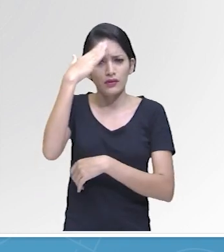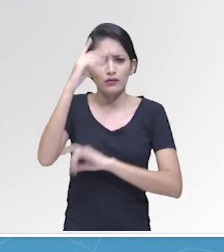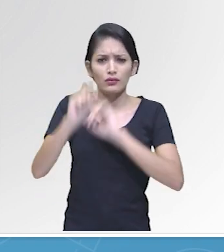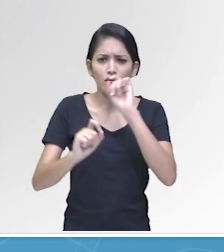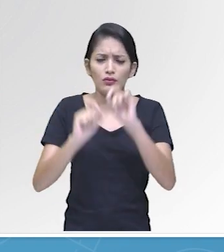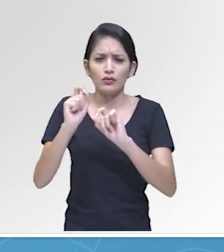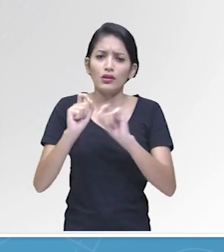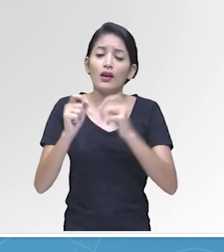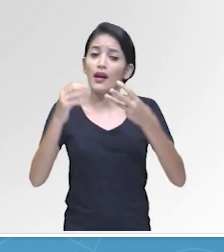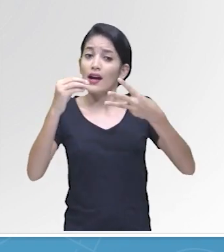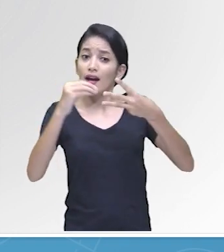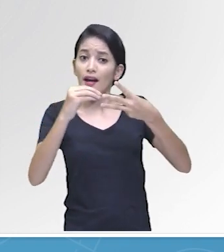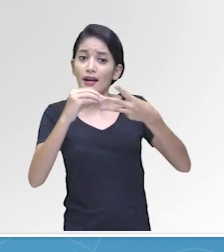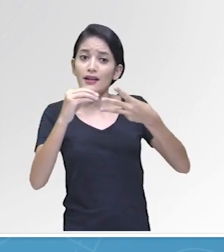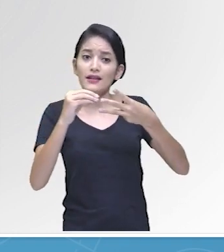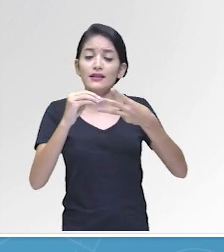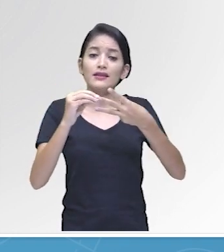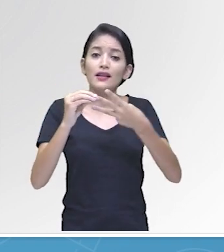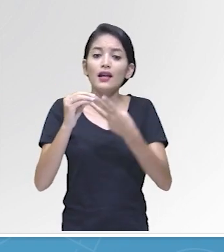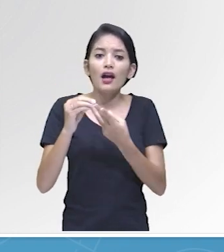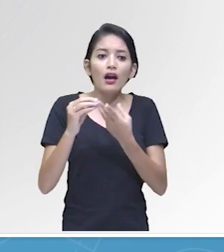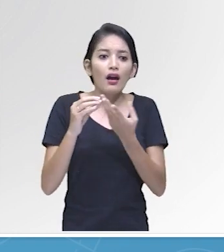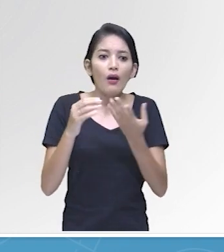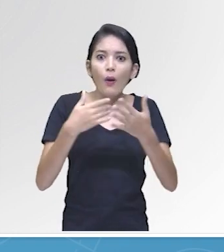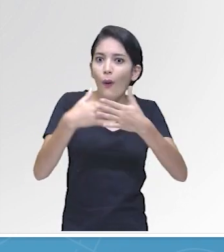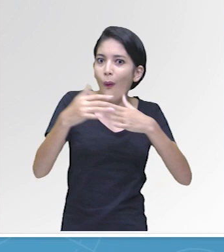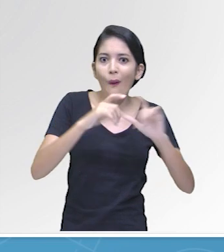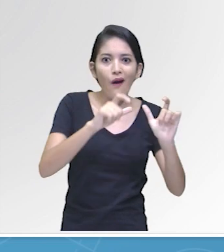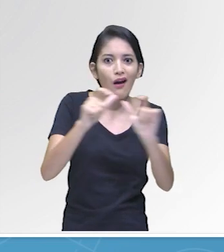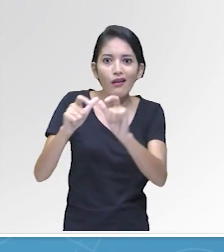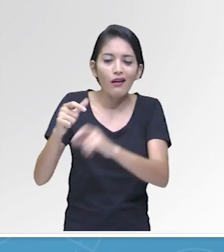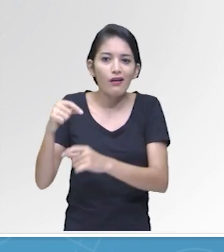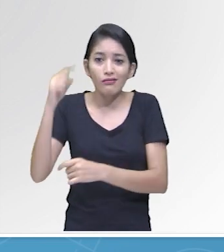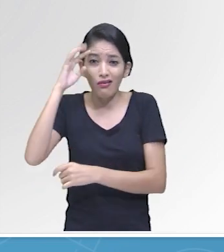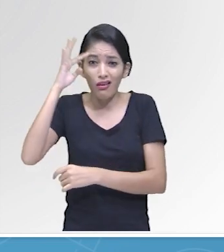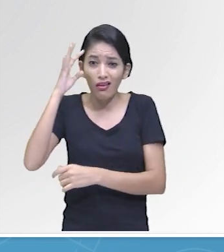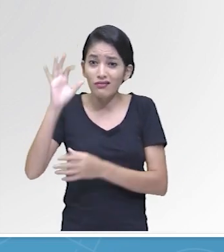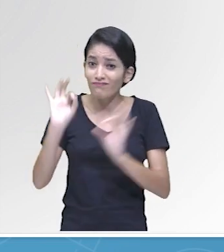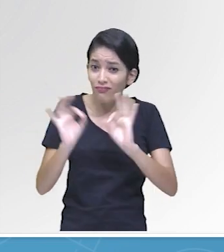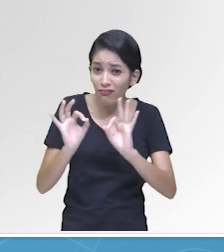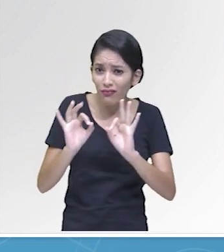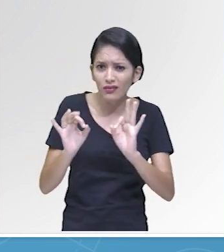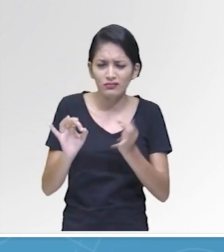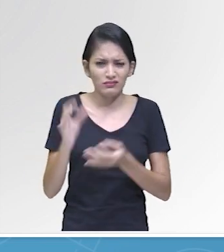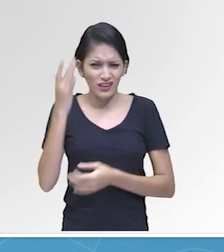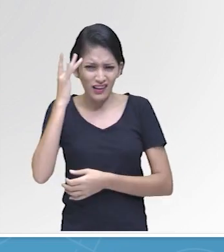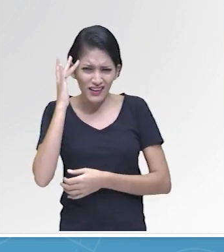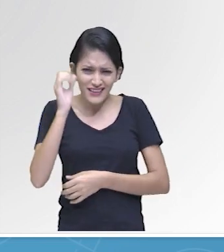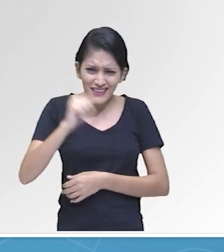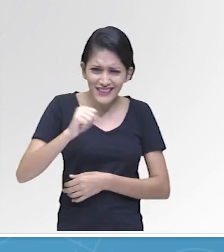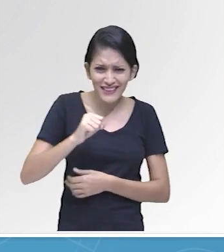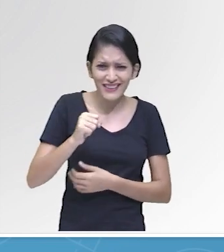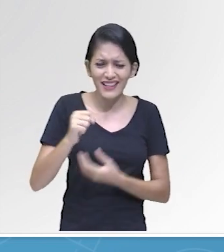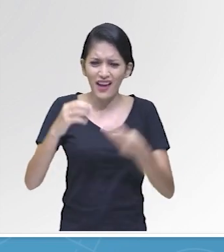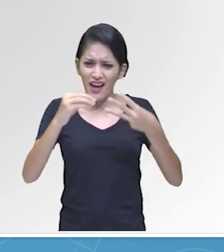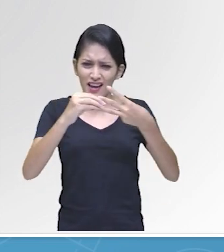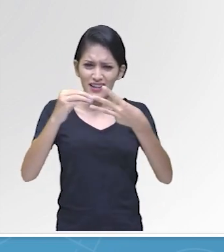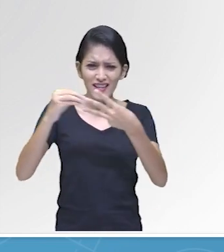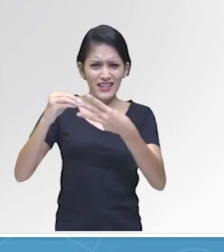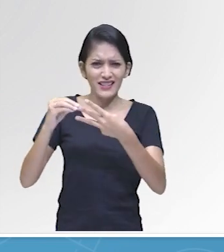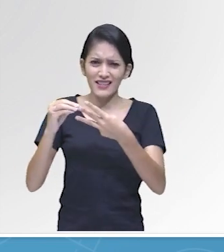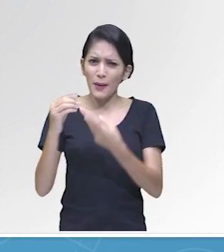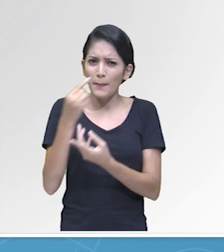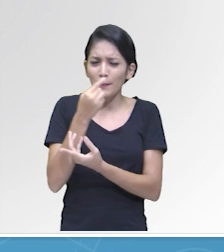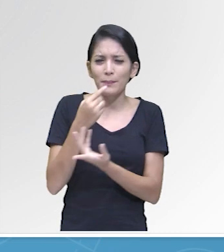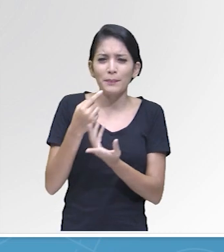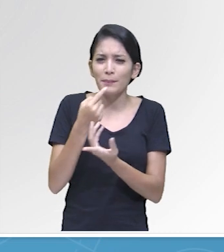células estão mais próximas de nós do que imaginamos. Será, professora? Será mesmo que as células estão mais